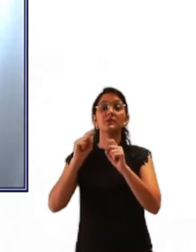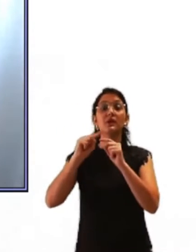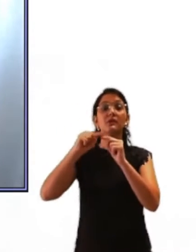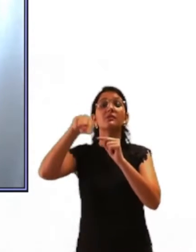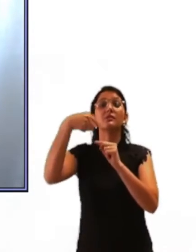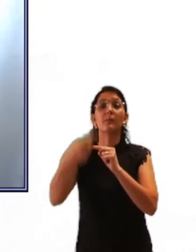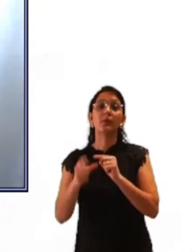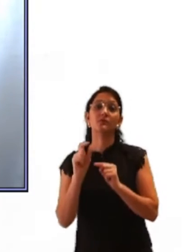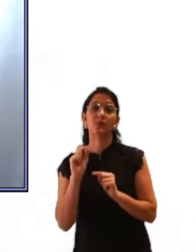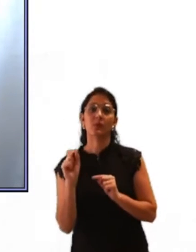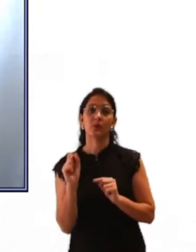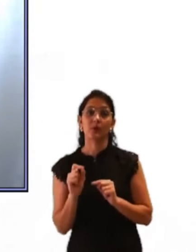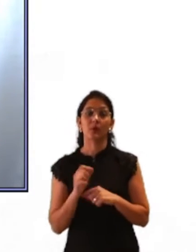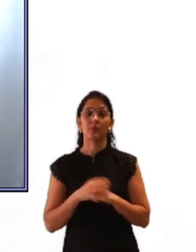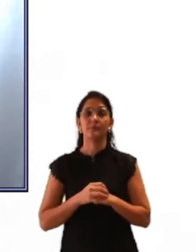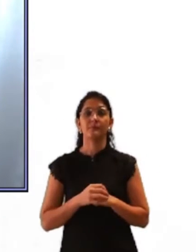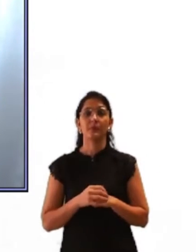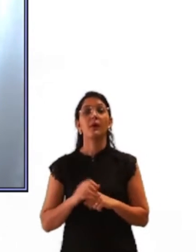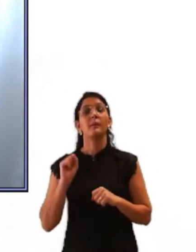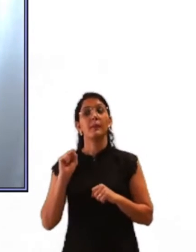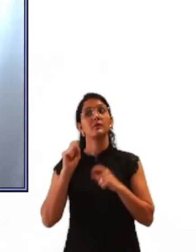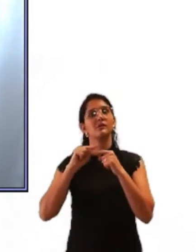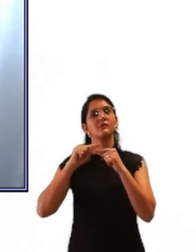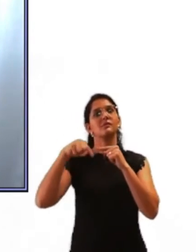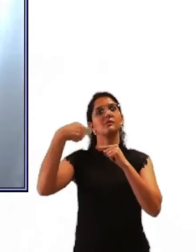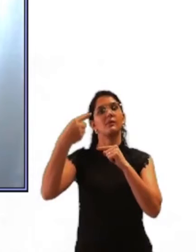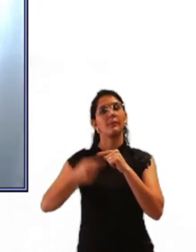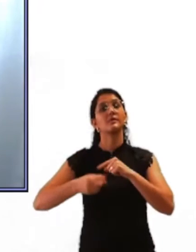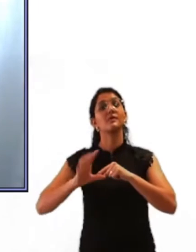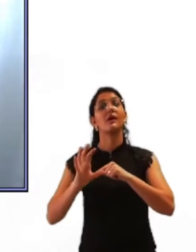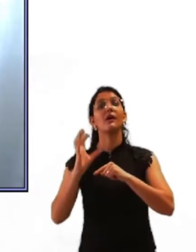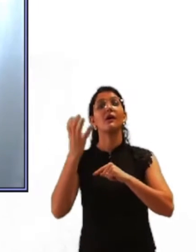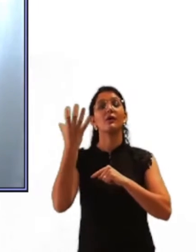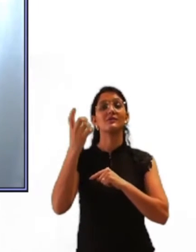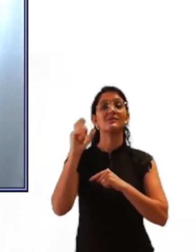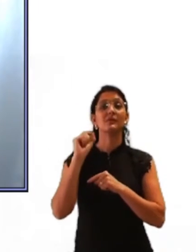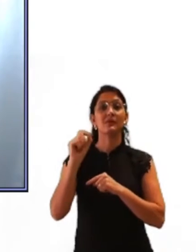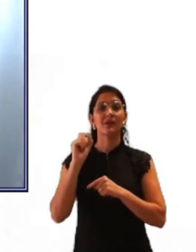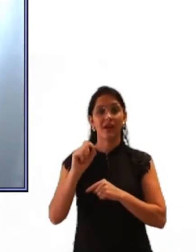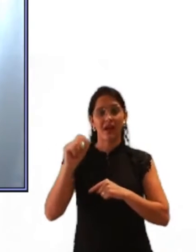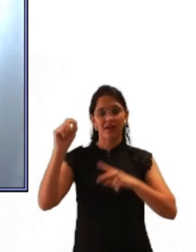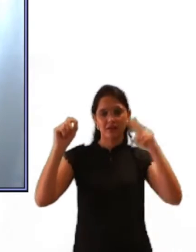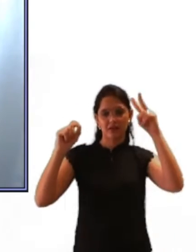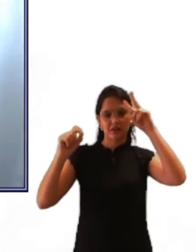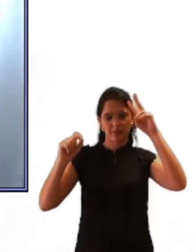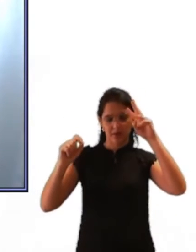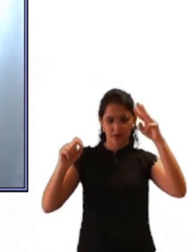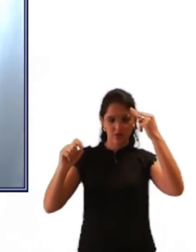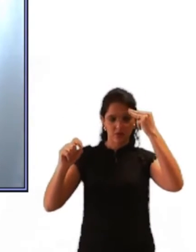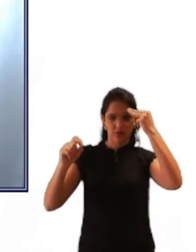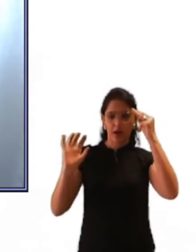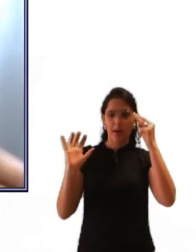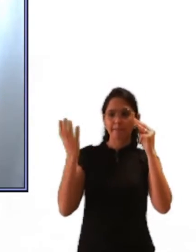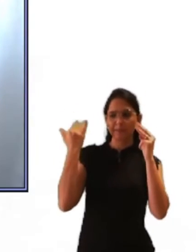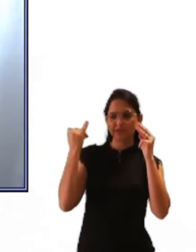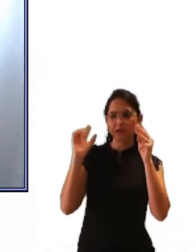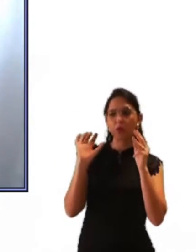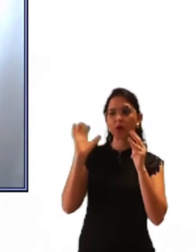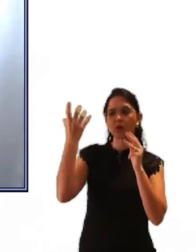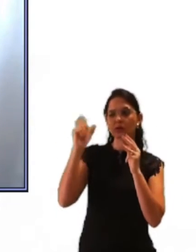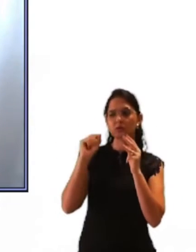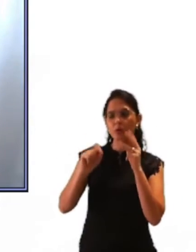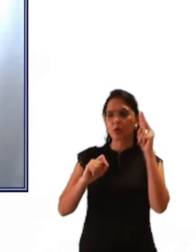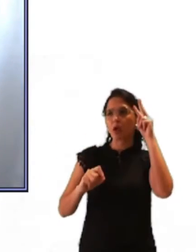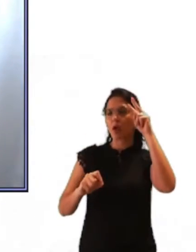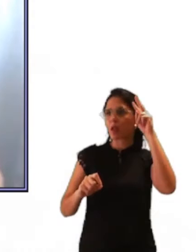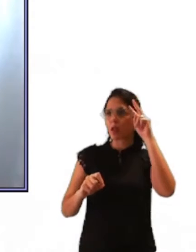momento, ou ela pode ter que, em determinado momento, recuperar esse armazenamento, certo? Quando ela vai